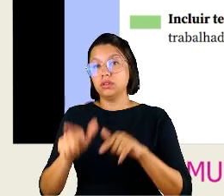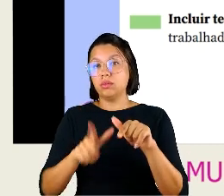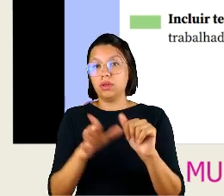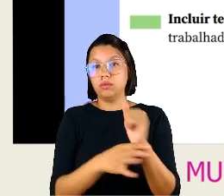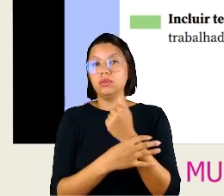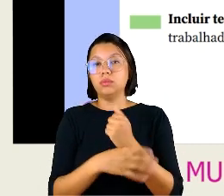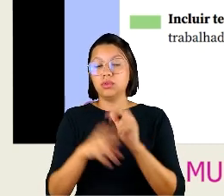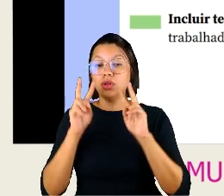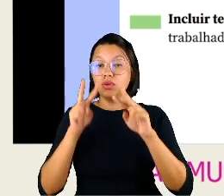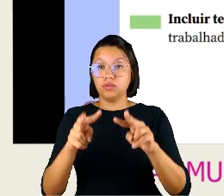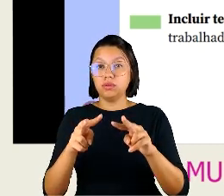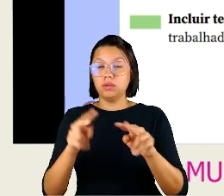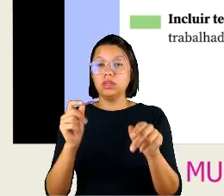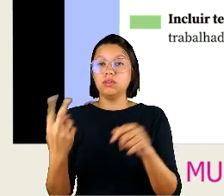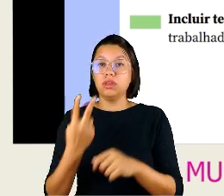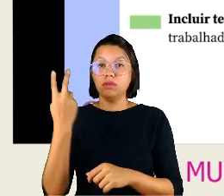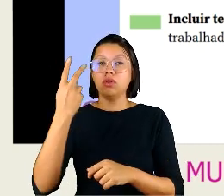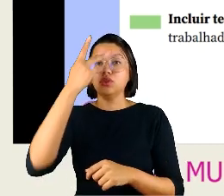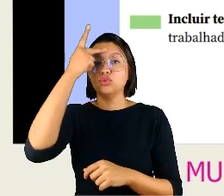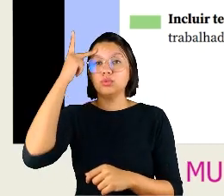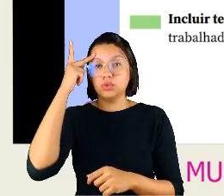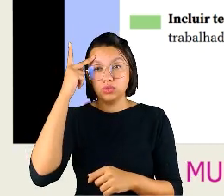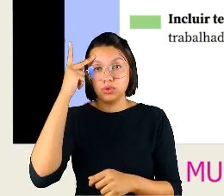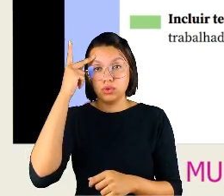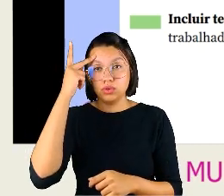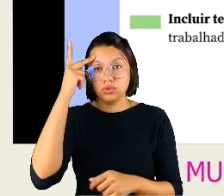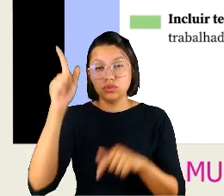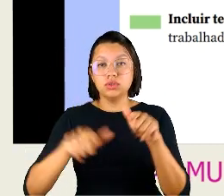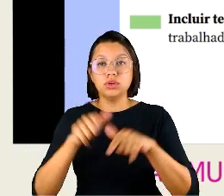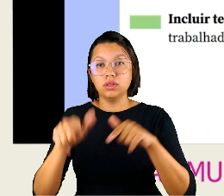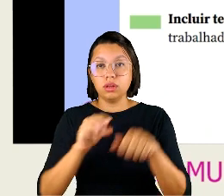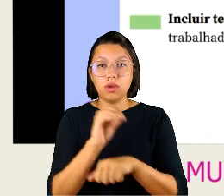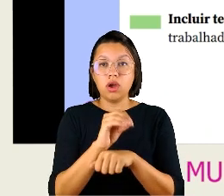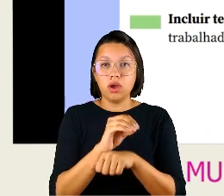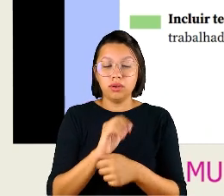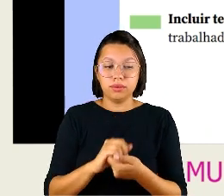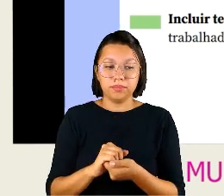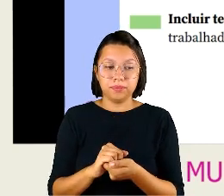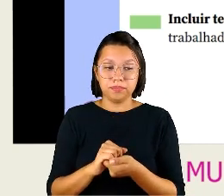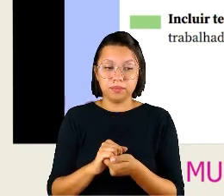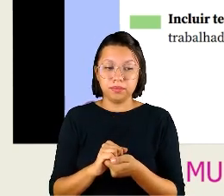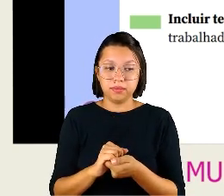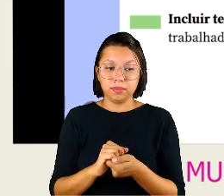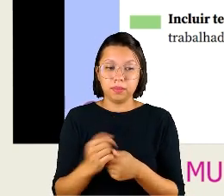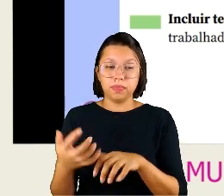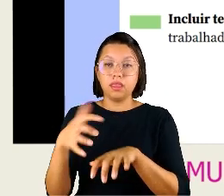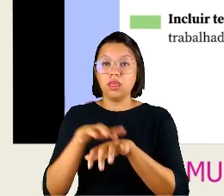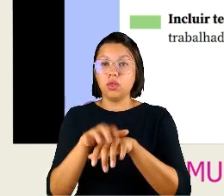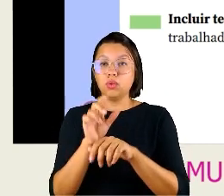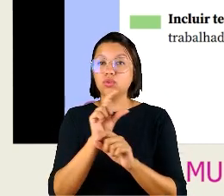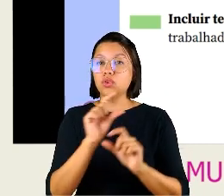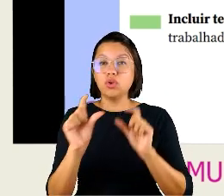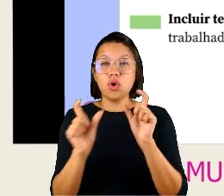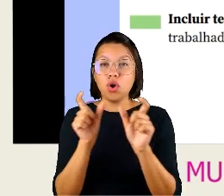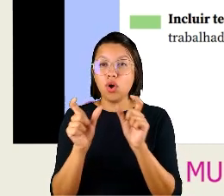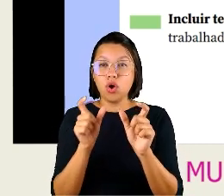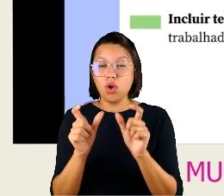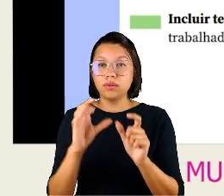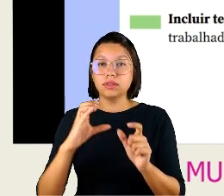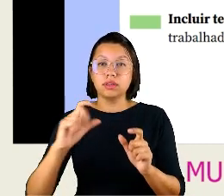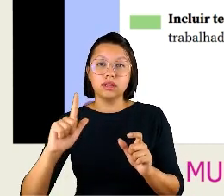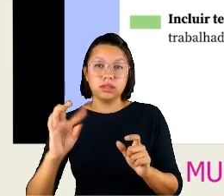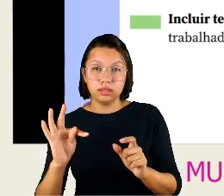protejam, visibilizem e valorizam as pessoas que atua em trabalho de cuidado, inclui termos na CLT a respeito